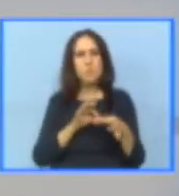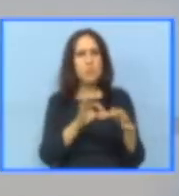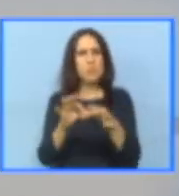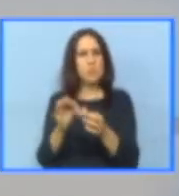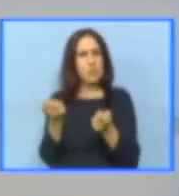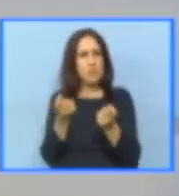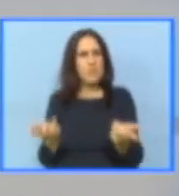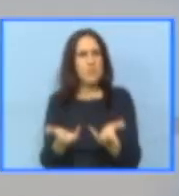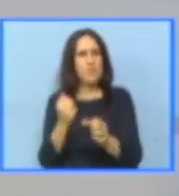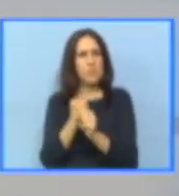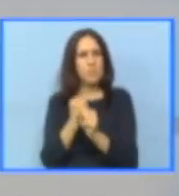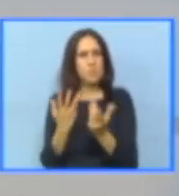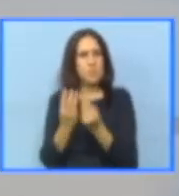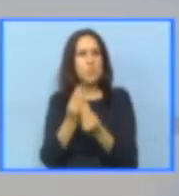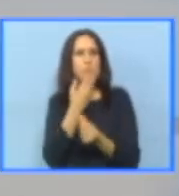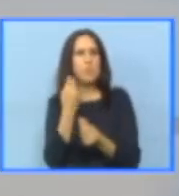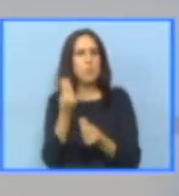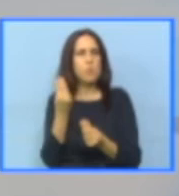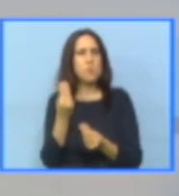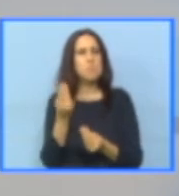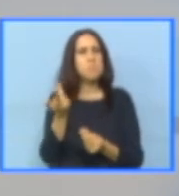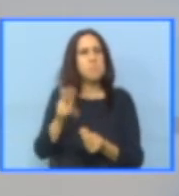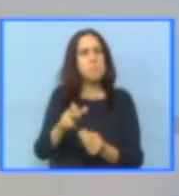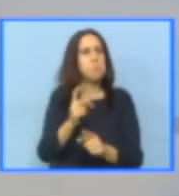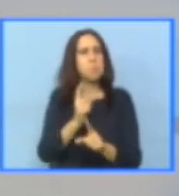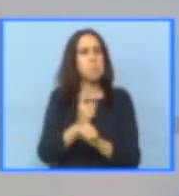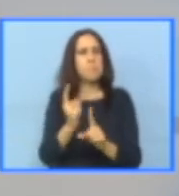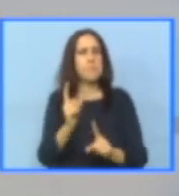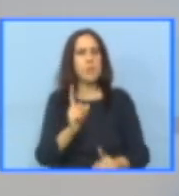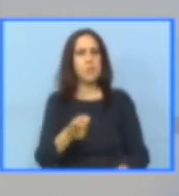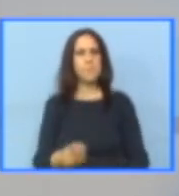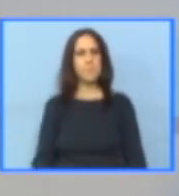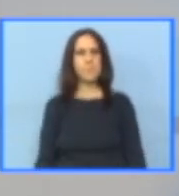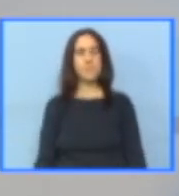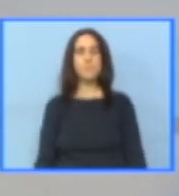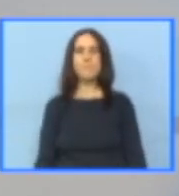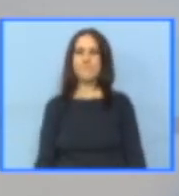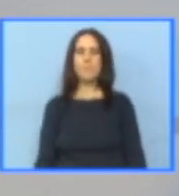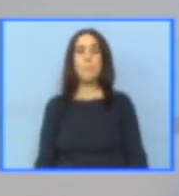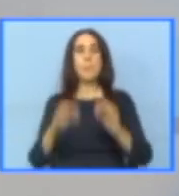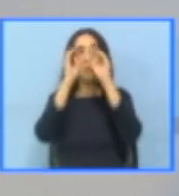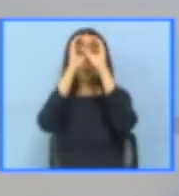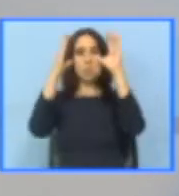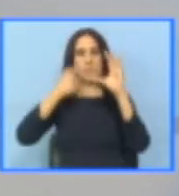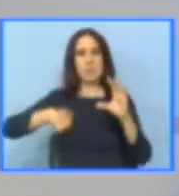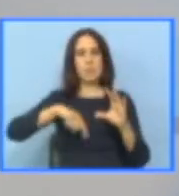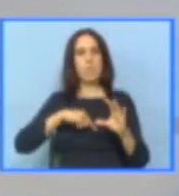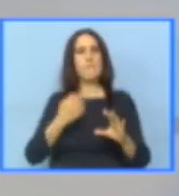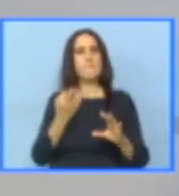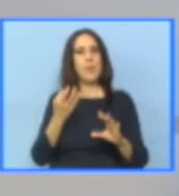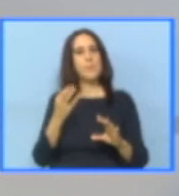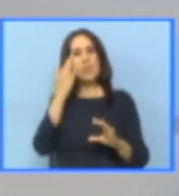se organizam no seu trabalho com a juventude? O que é que justifica isto? A nossa visão é que, de facto, estes números vão crescendo